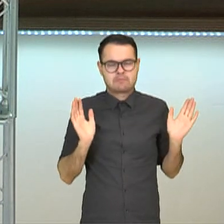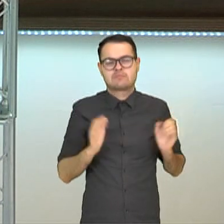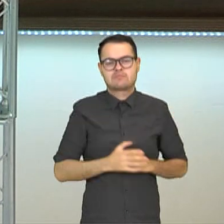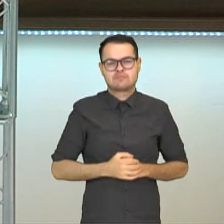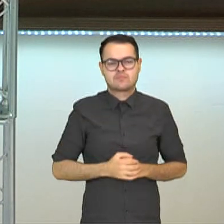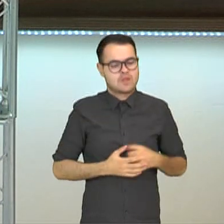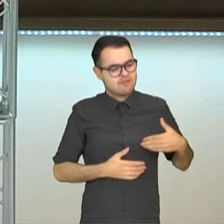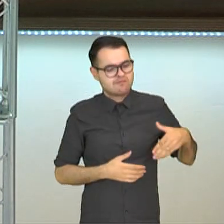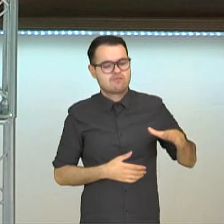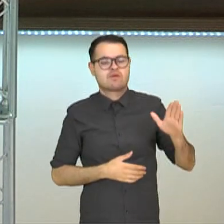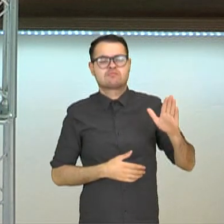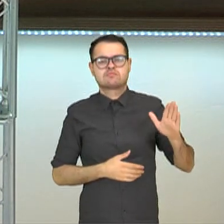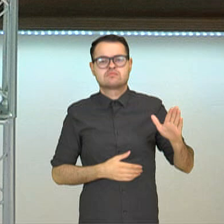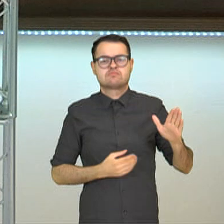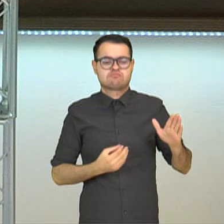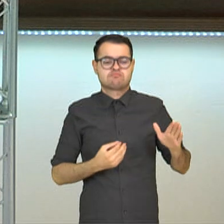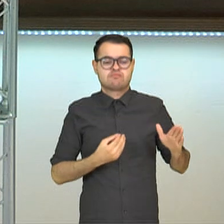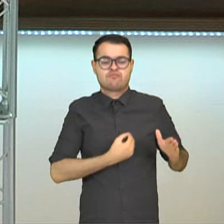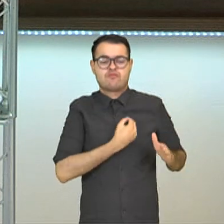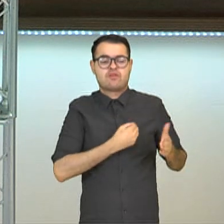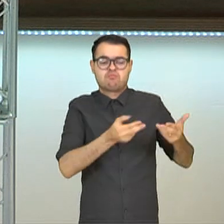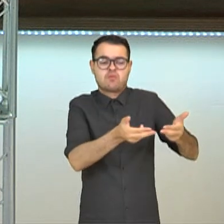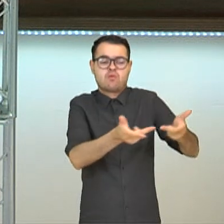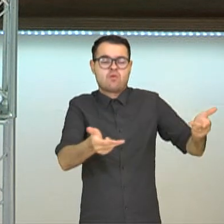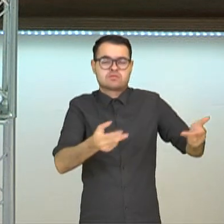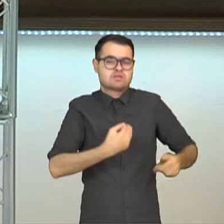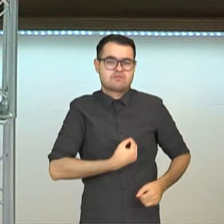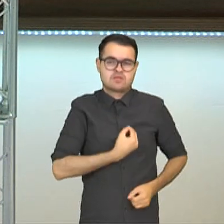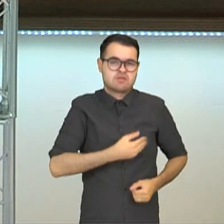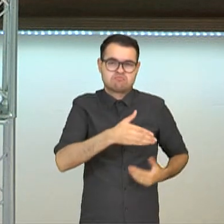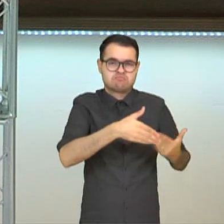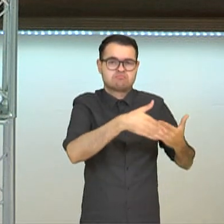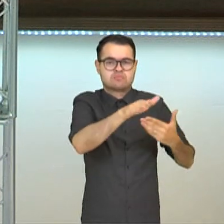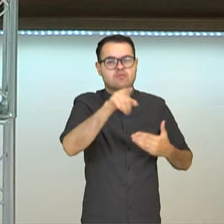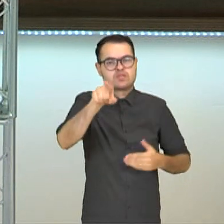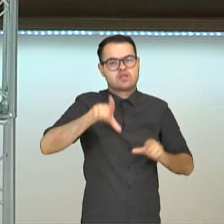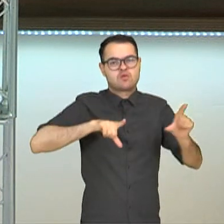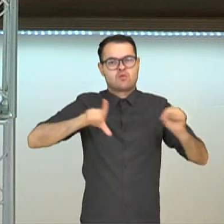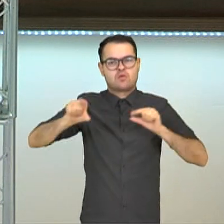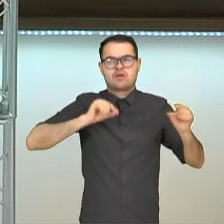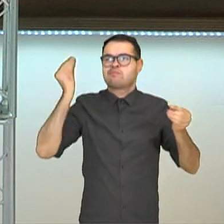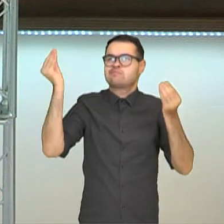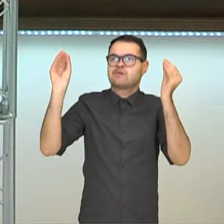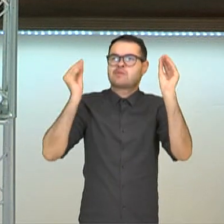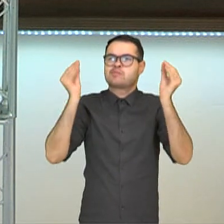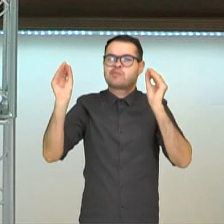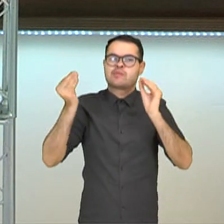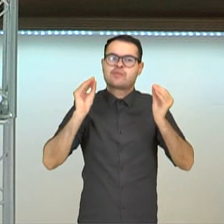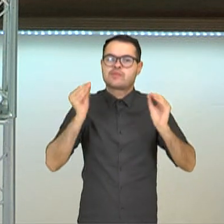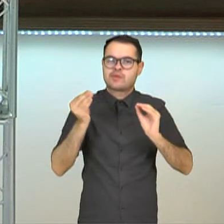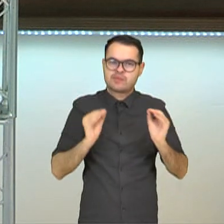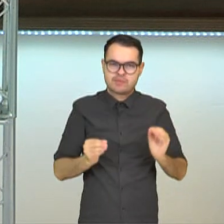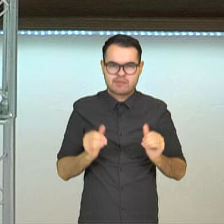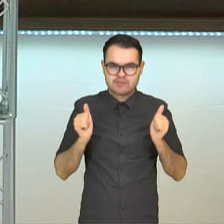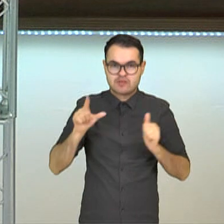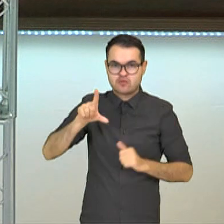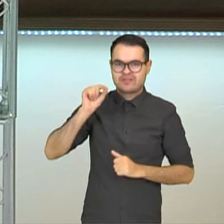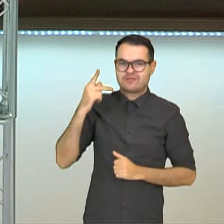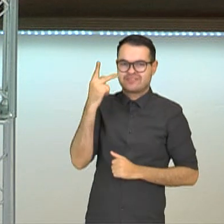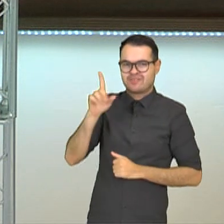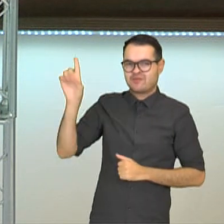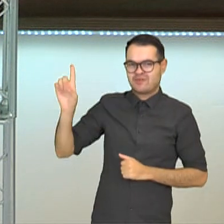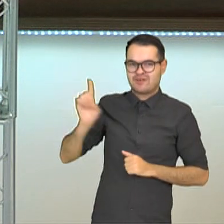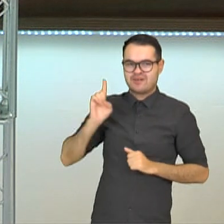vai fulano ser tal coisa na vida. Então você vai escolher de que jeito é o seu anjo e o que é que ele disse para você fazer na